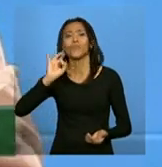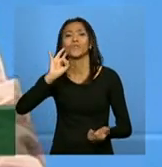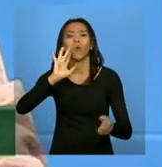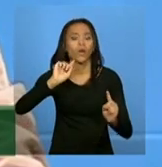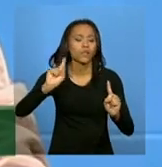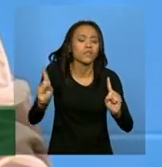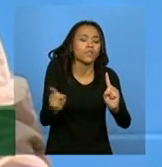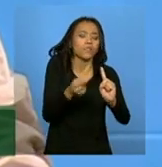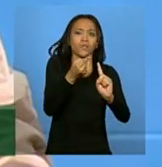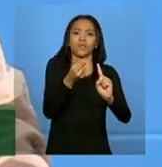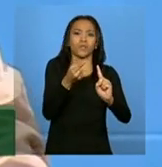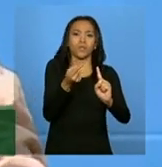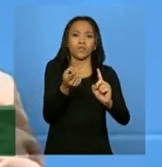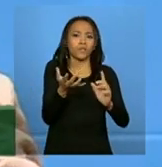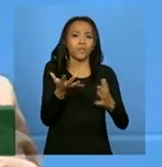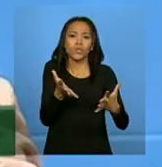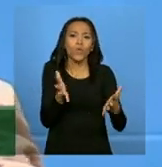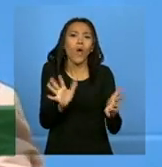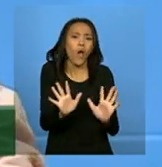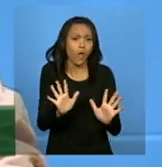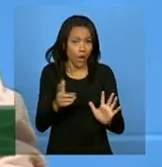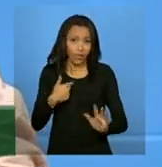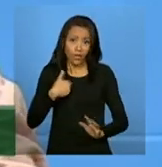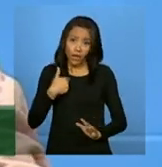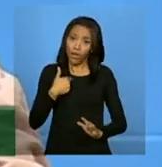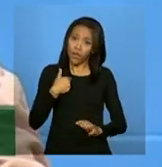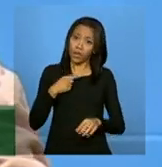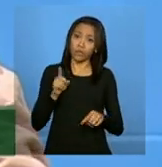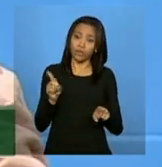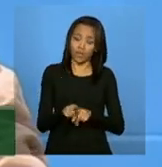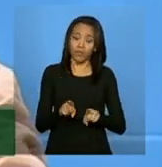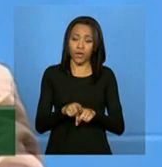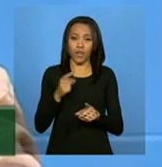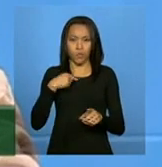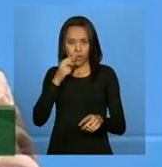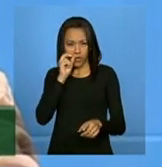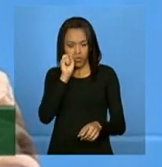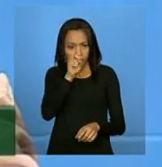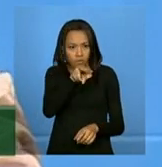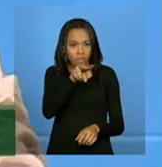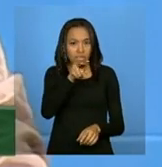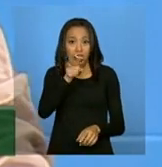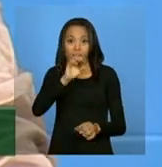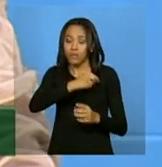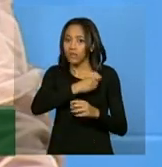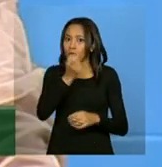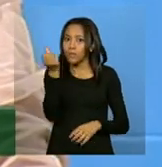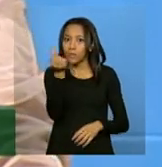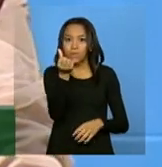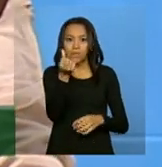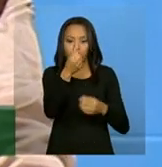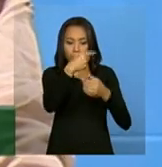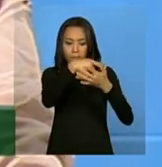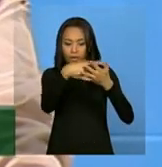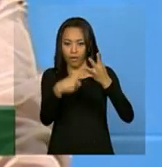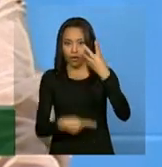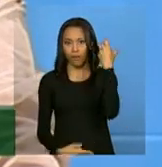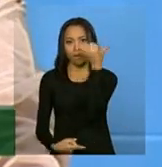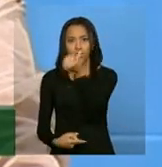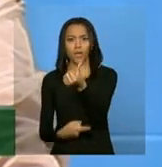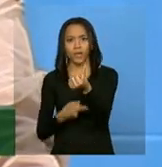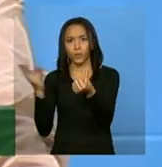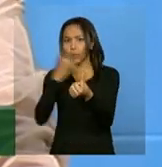desafios. Como eu poderia identificar seis emergências que precisam ser